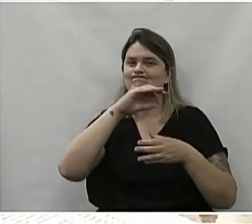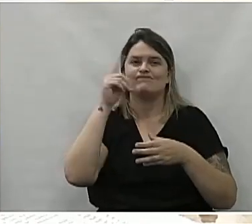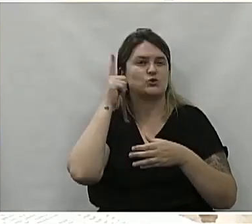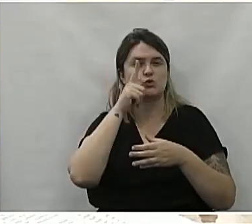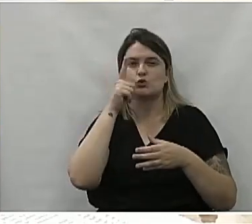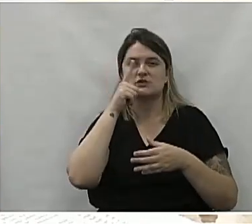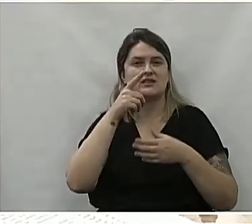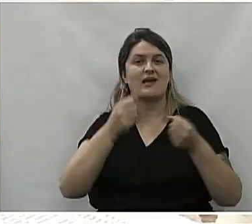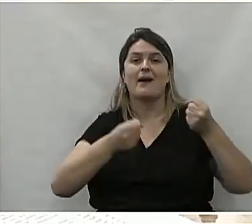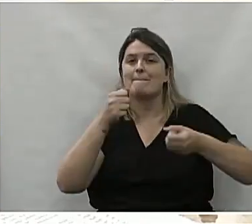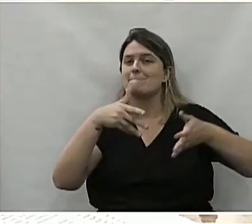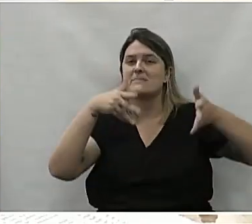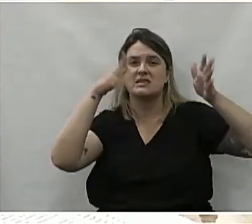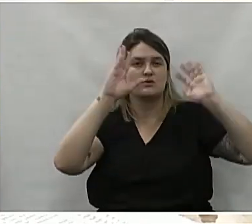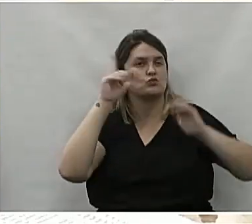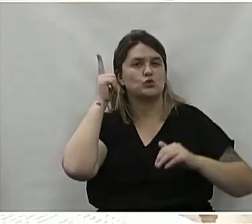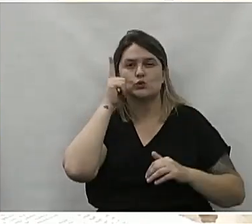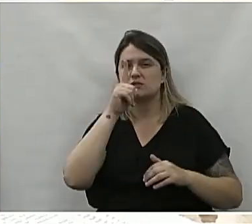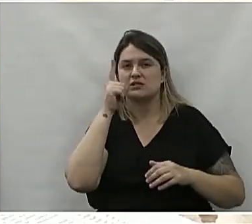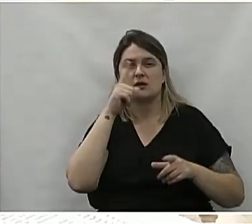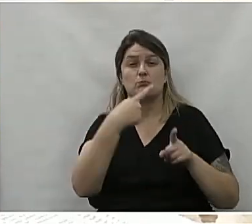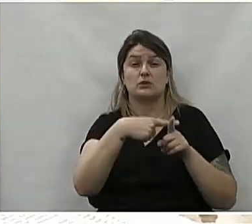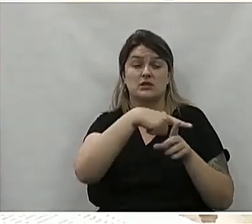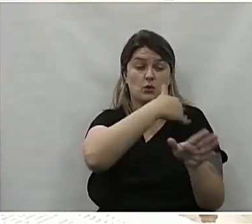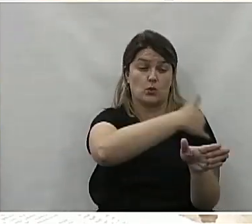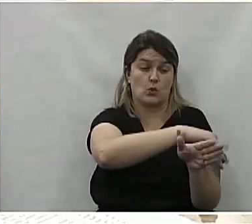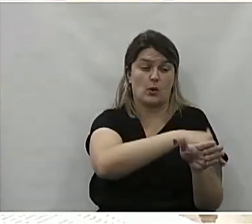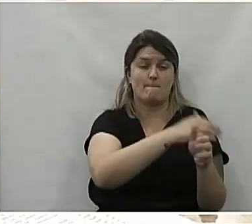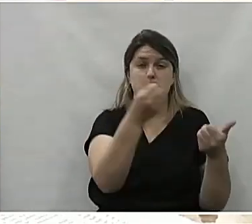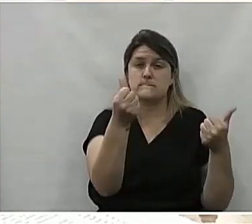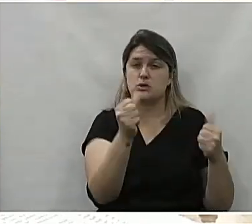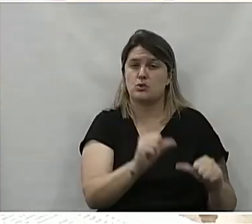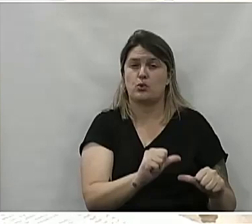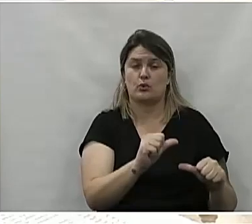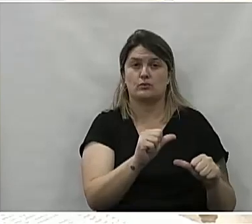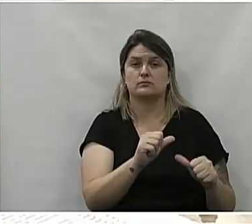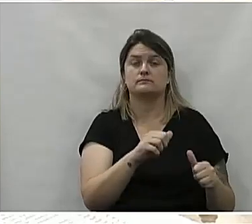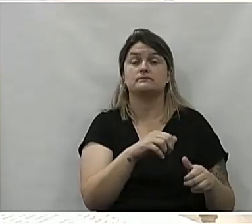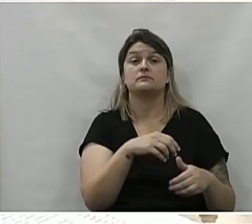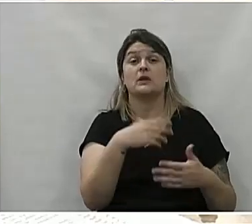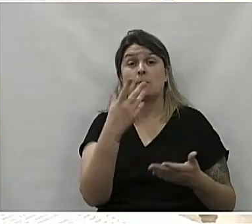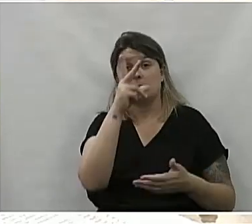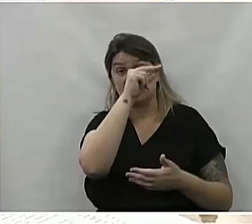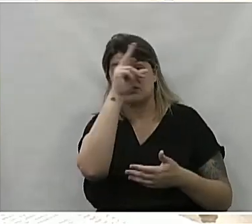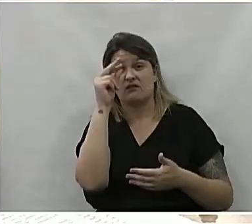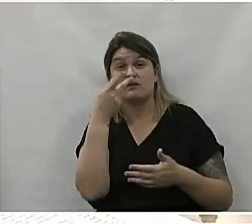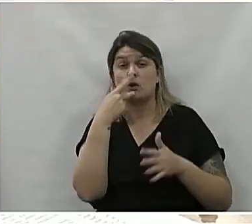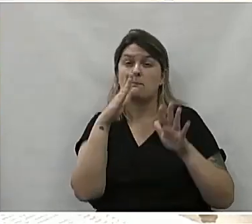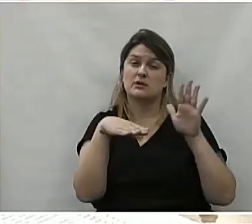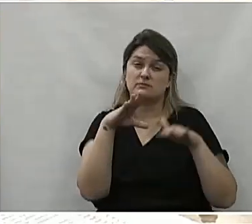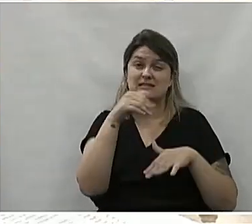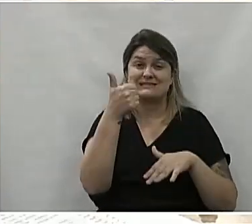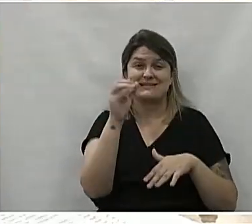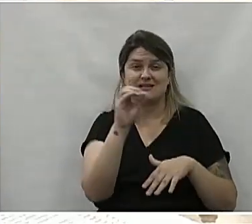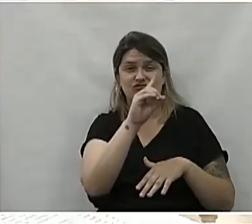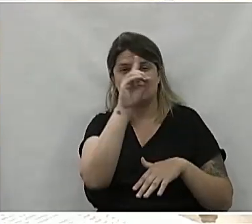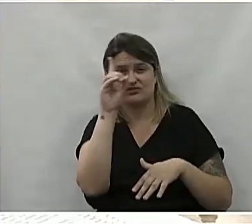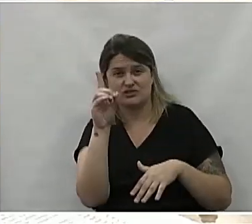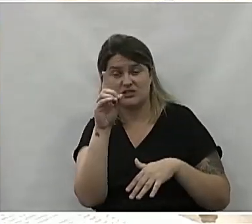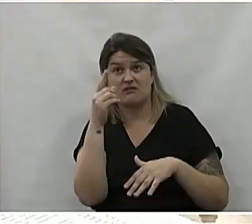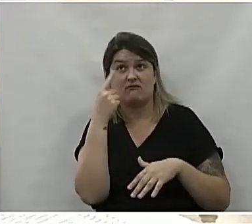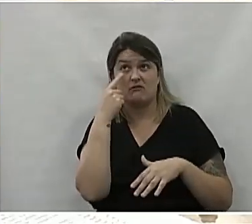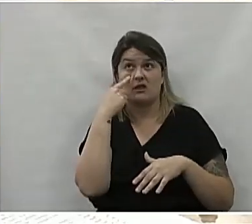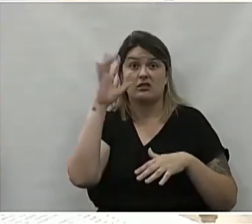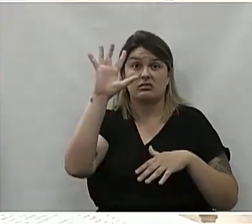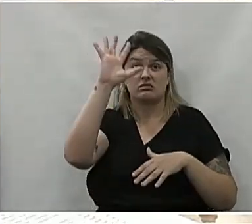conseguindo Transitar Certo Porque está horrível Então segundo a prefeitura Dentro de dez dias Aí Vai depender